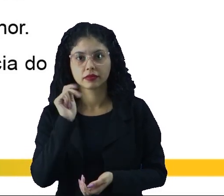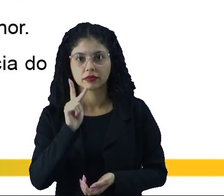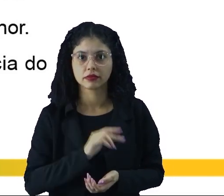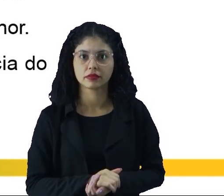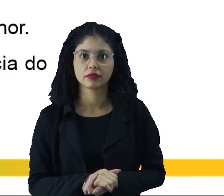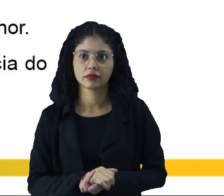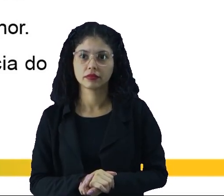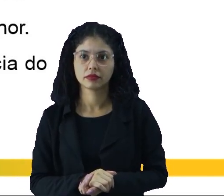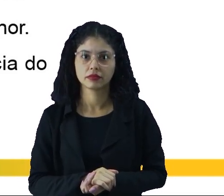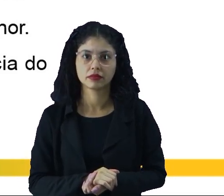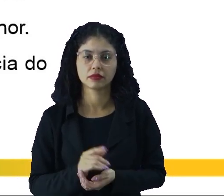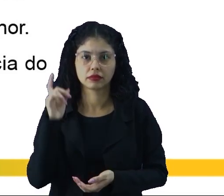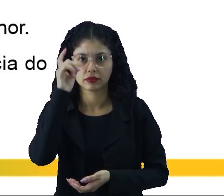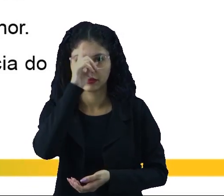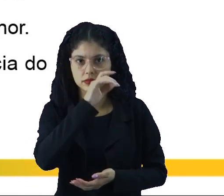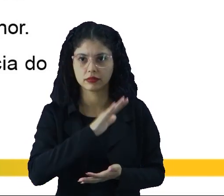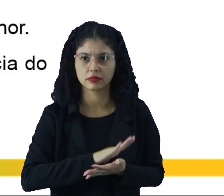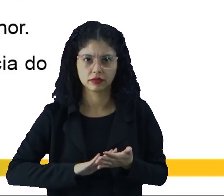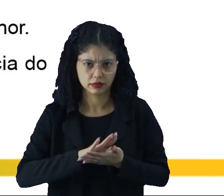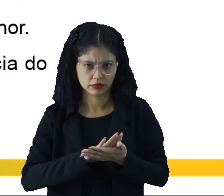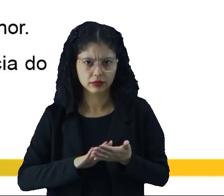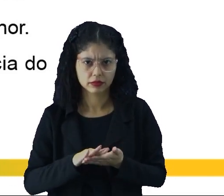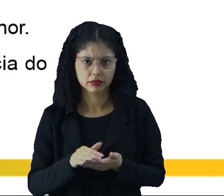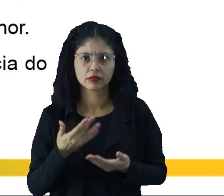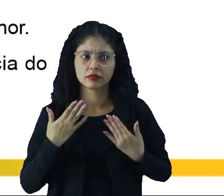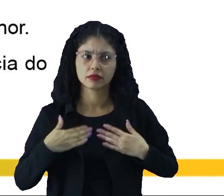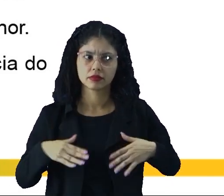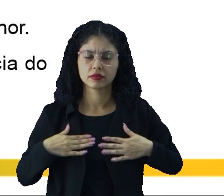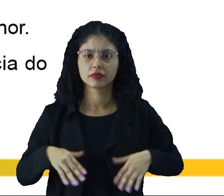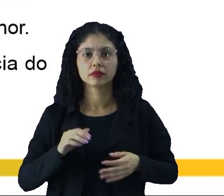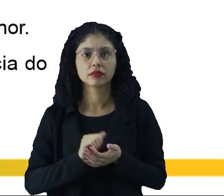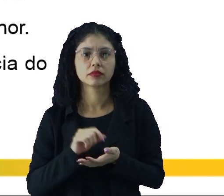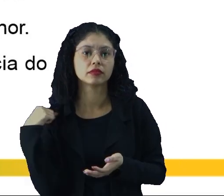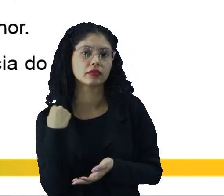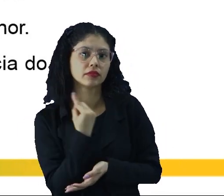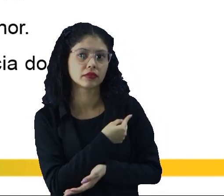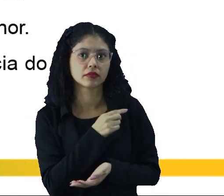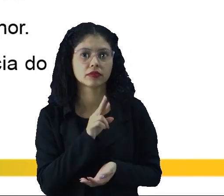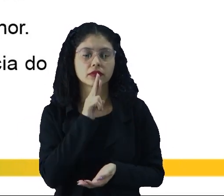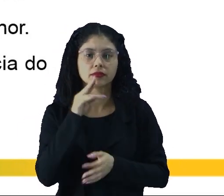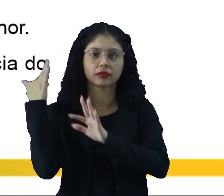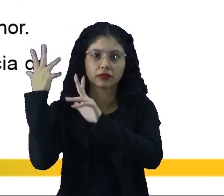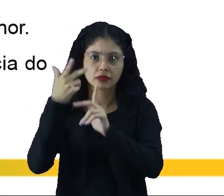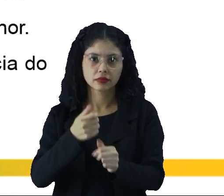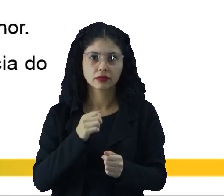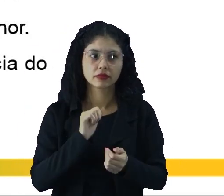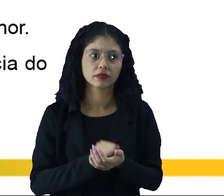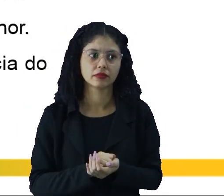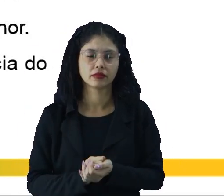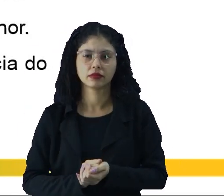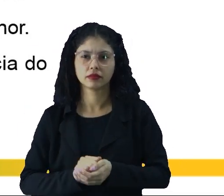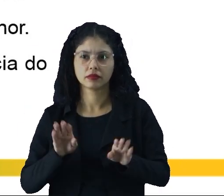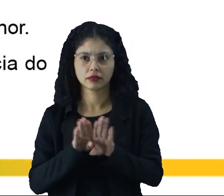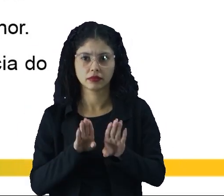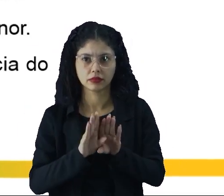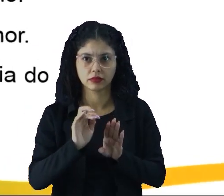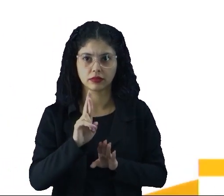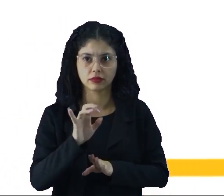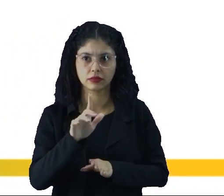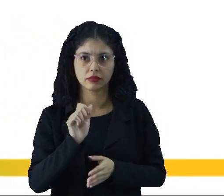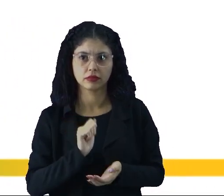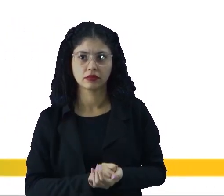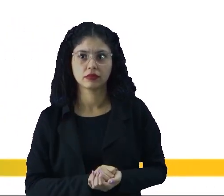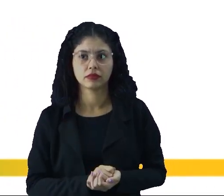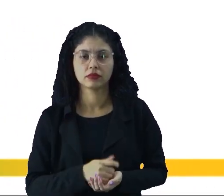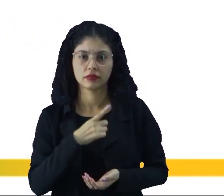Ok? Nenhuma dificuldade, né, pessoal? Tranquilo aí então para nós. Essa revisão então de lançamento oblíquo, né, que